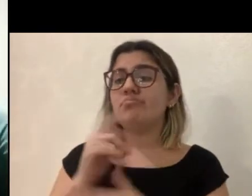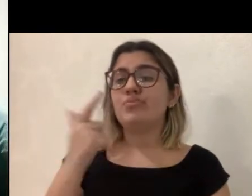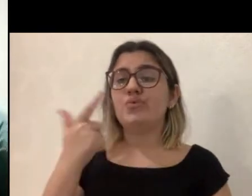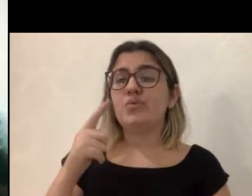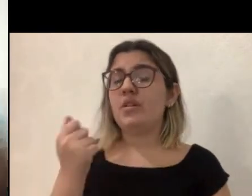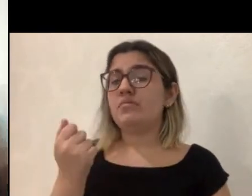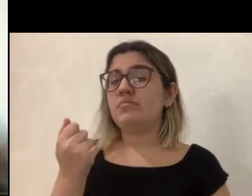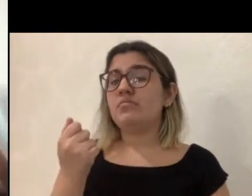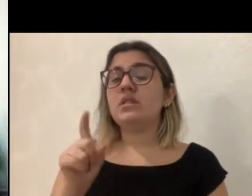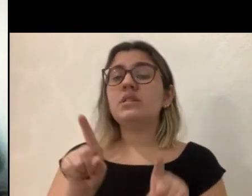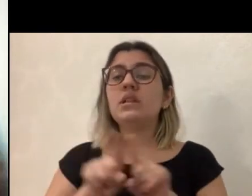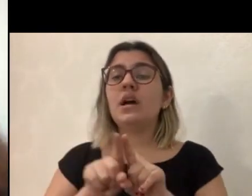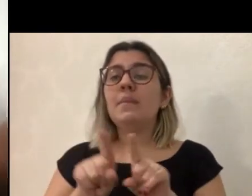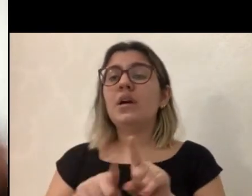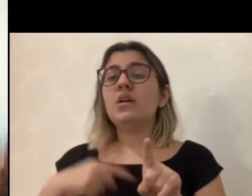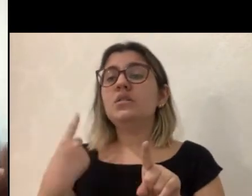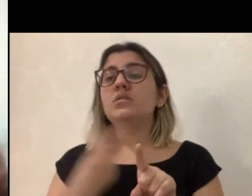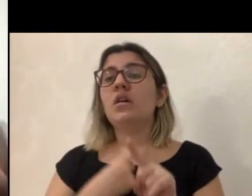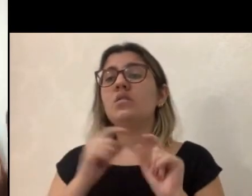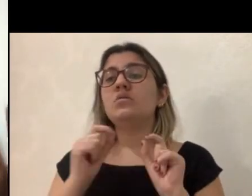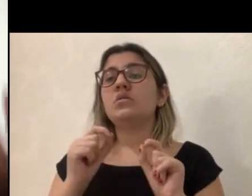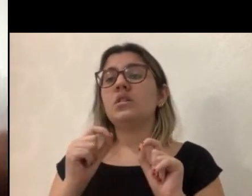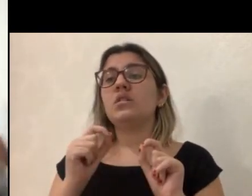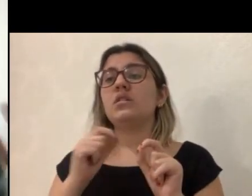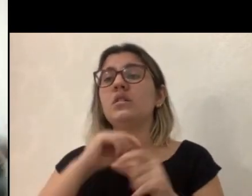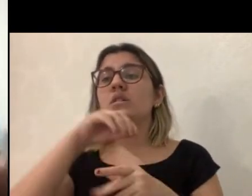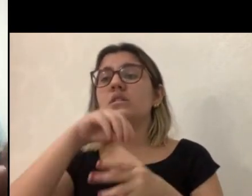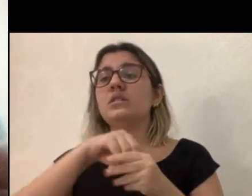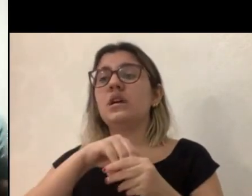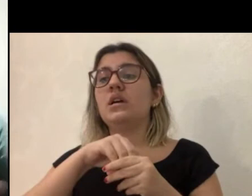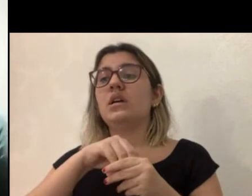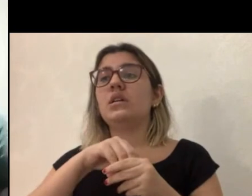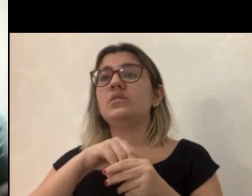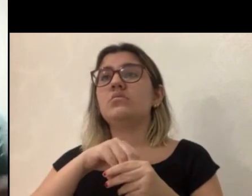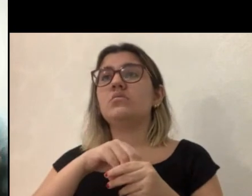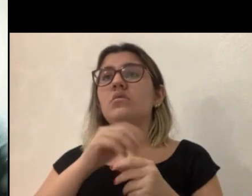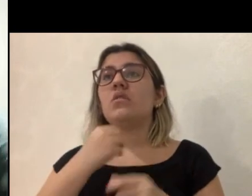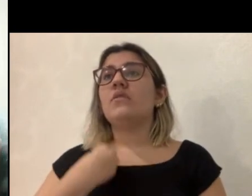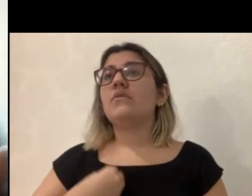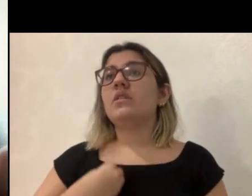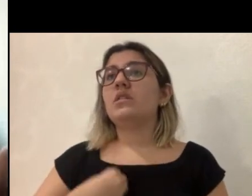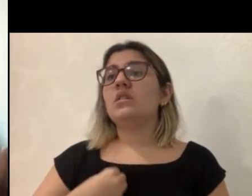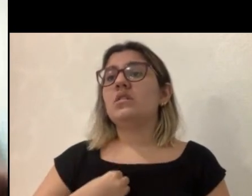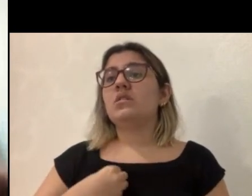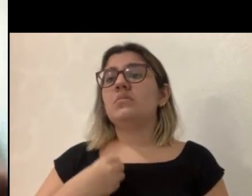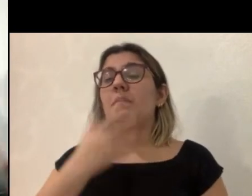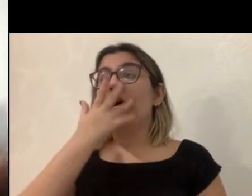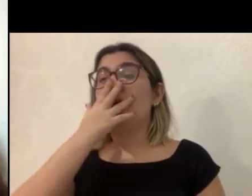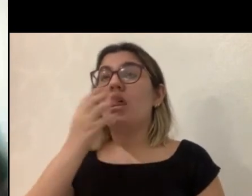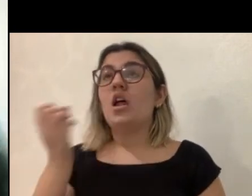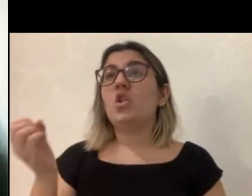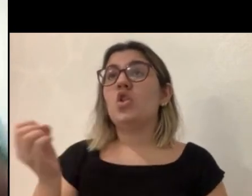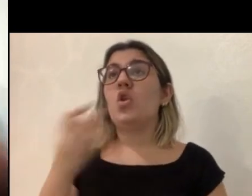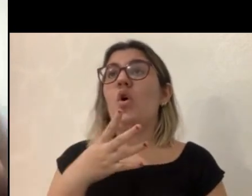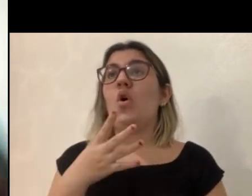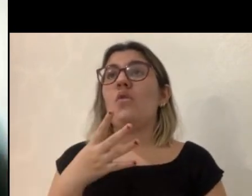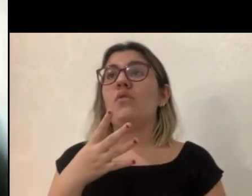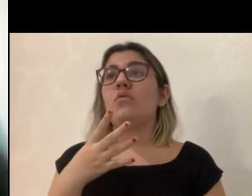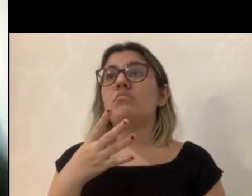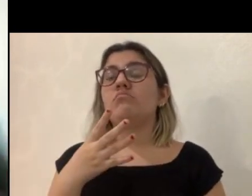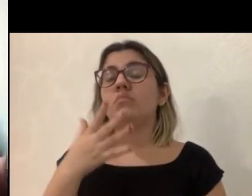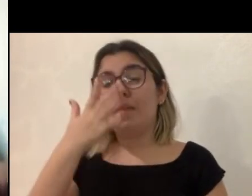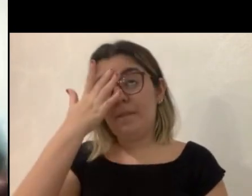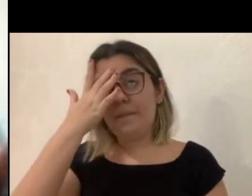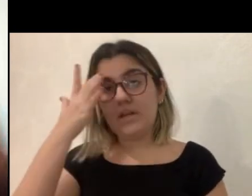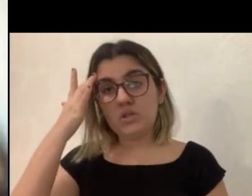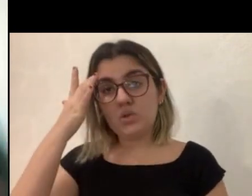também financeira de produção e porque também a gente está muito envolvido e dentro da nossa forma de dizer as coisas